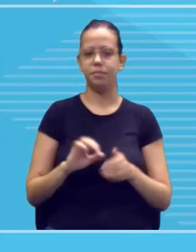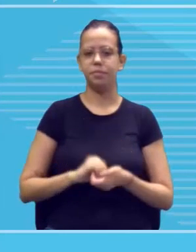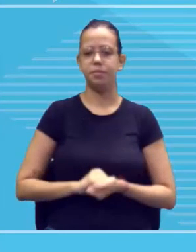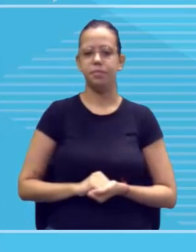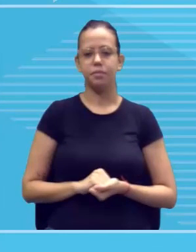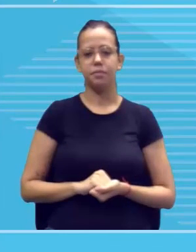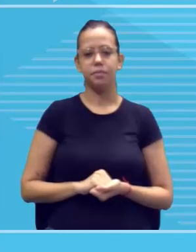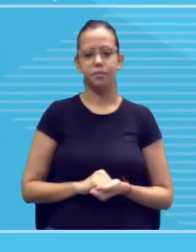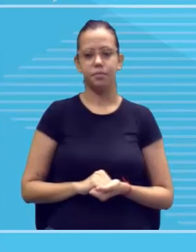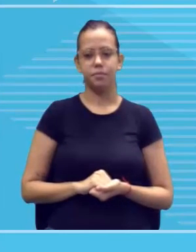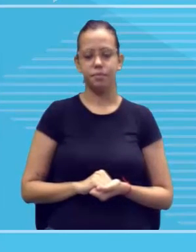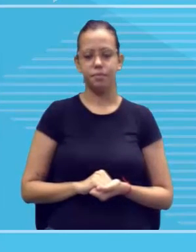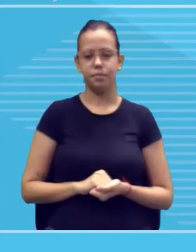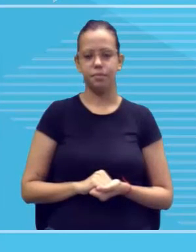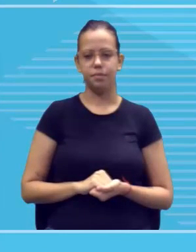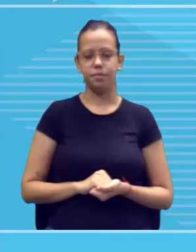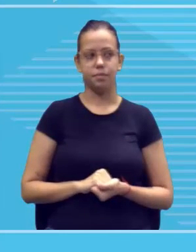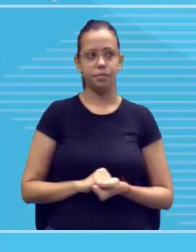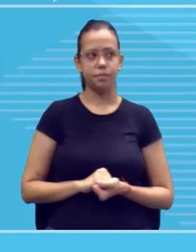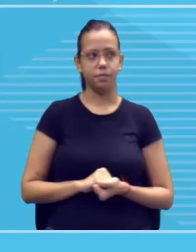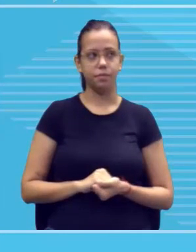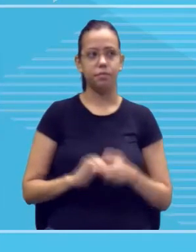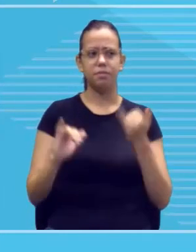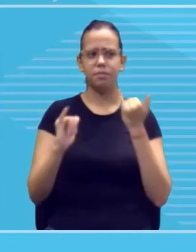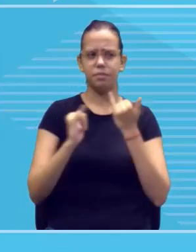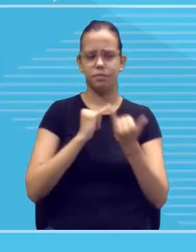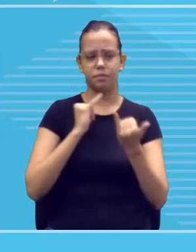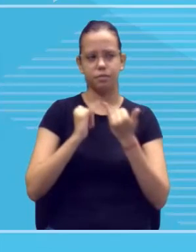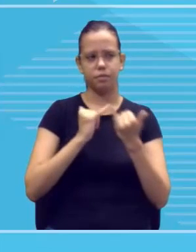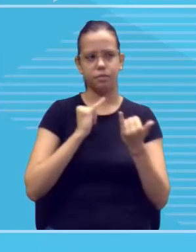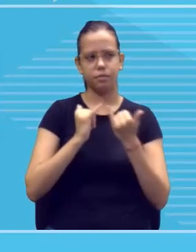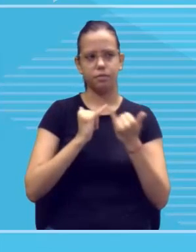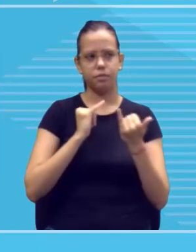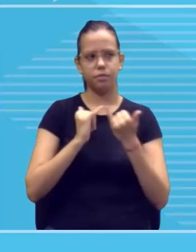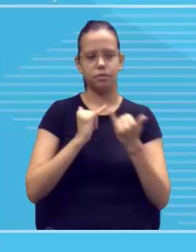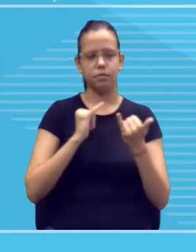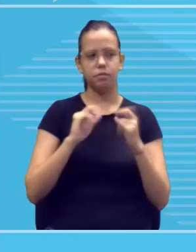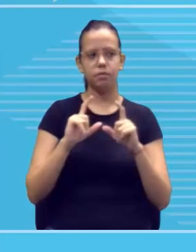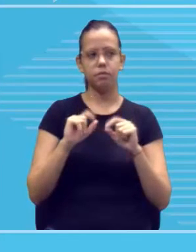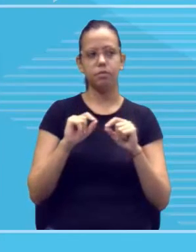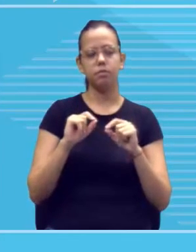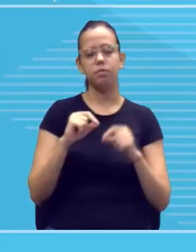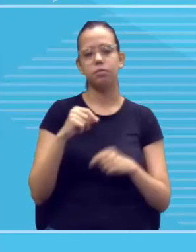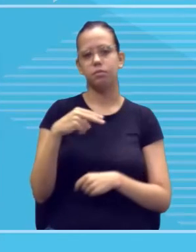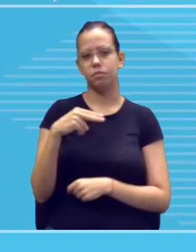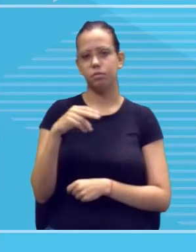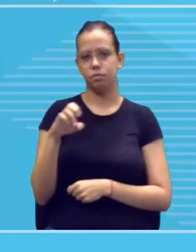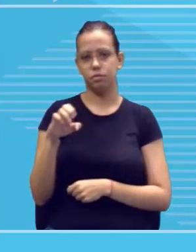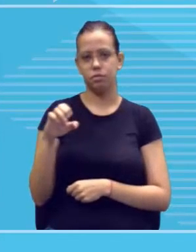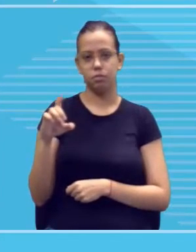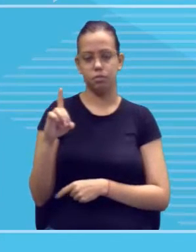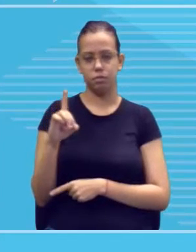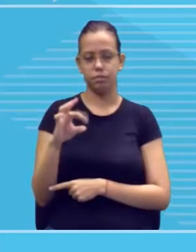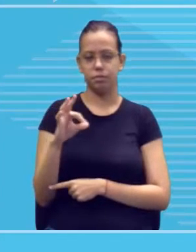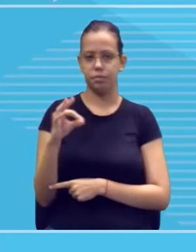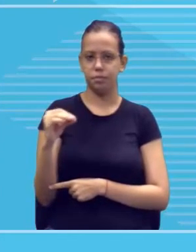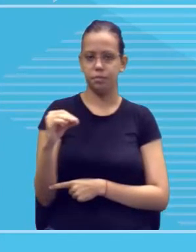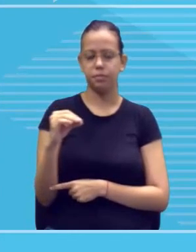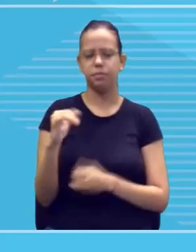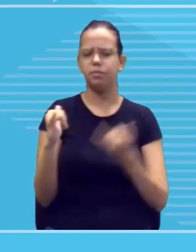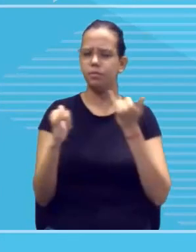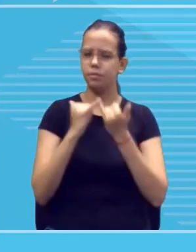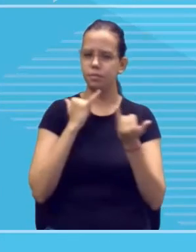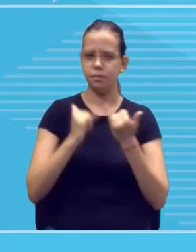esse refil bem parecido bem próximo do nicho bem parecidinho